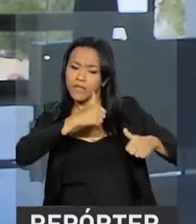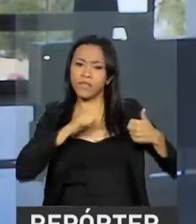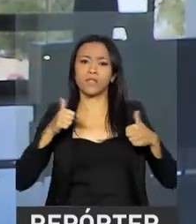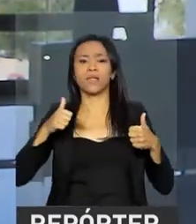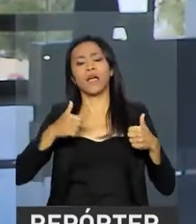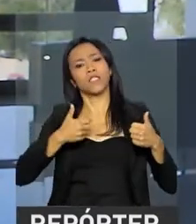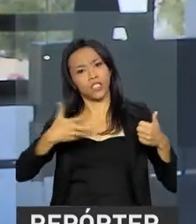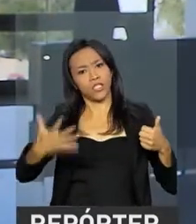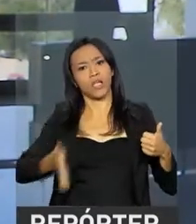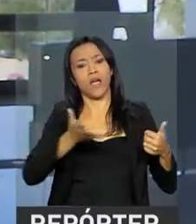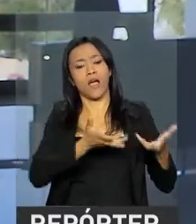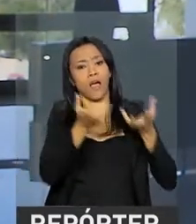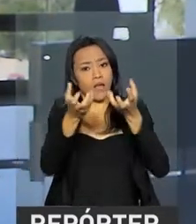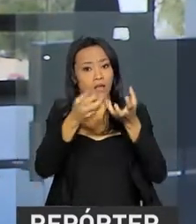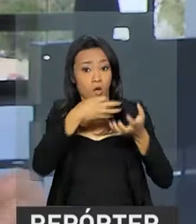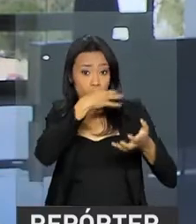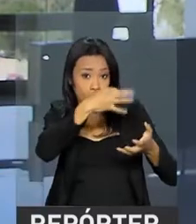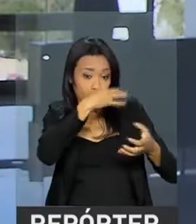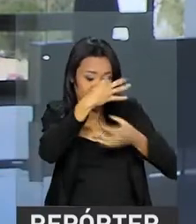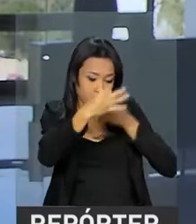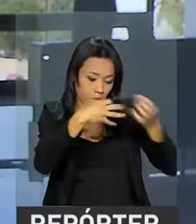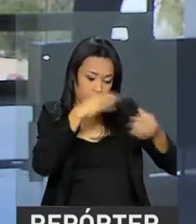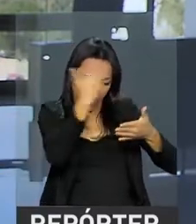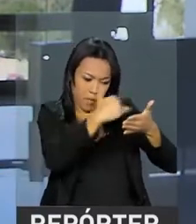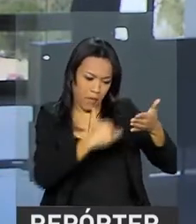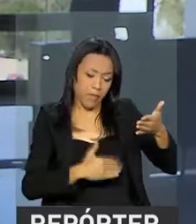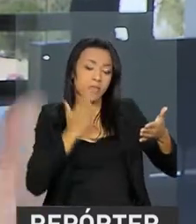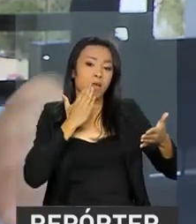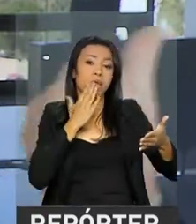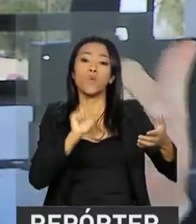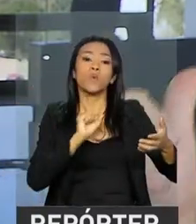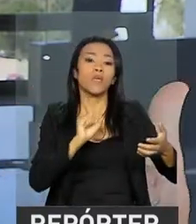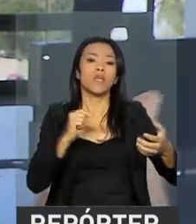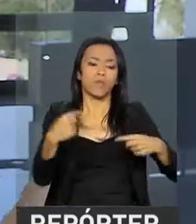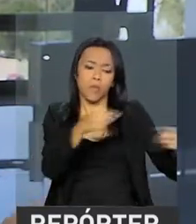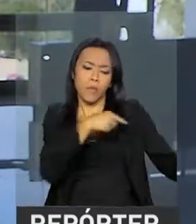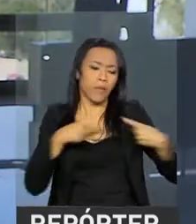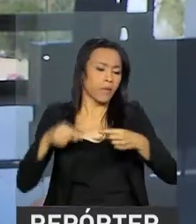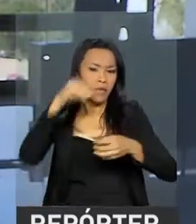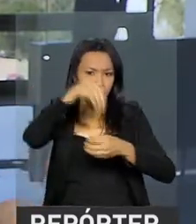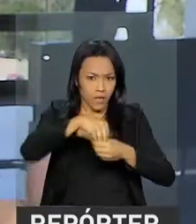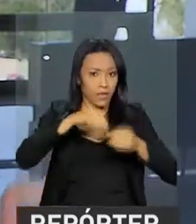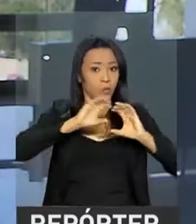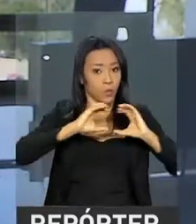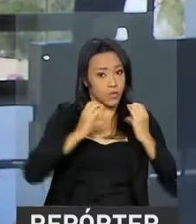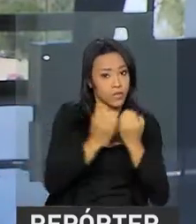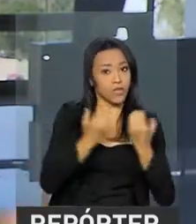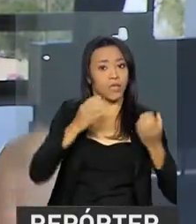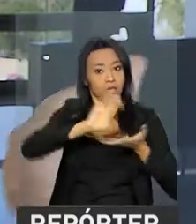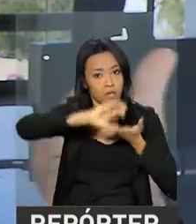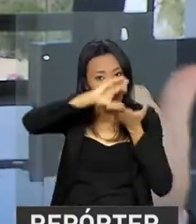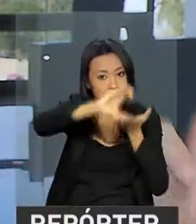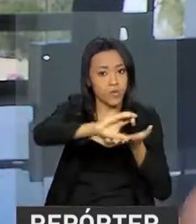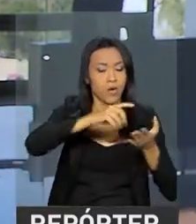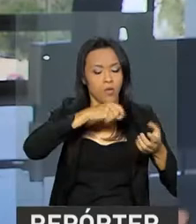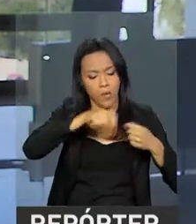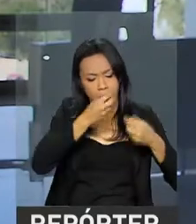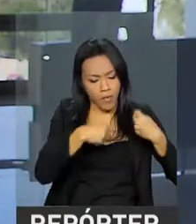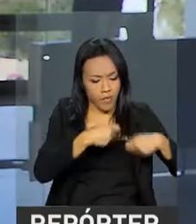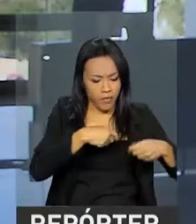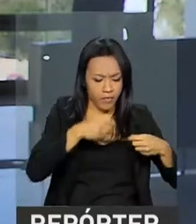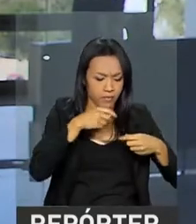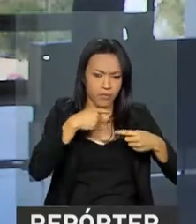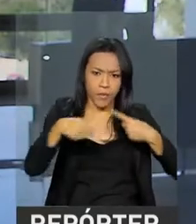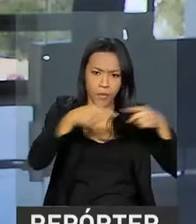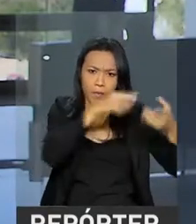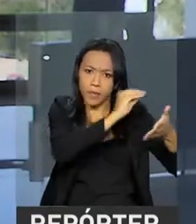receber sugestões, já saber aquilo que o Conselho está produzindo e para depois, através da reunião do Pleno e das reuniões de avaliação,